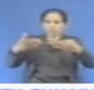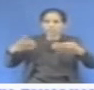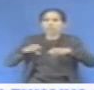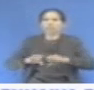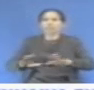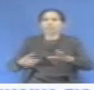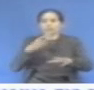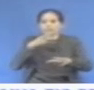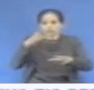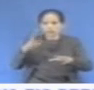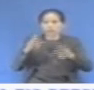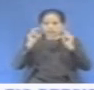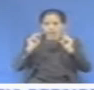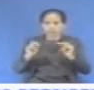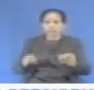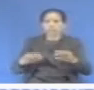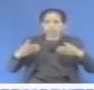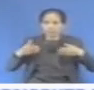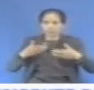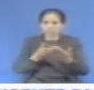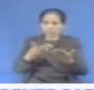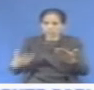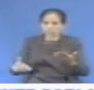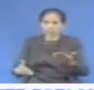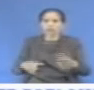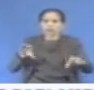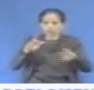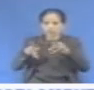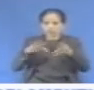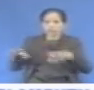precisa completar facilidades de infraestrutura nos recursos humanos.